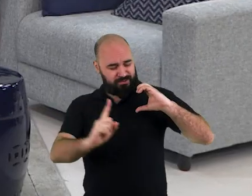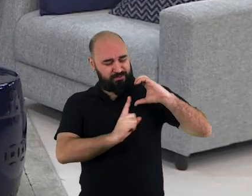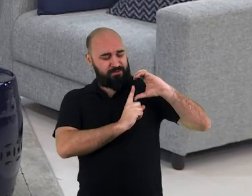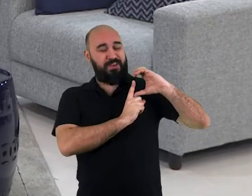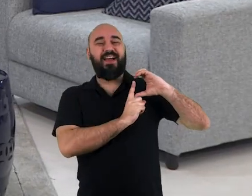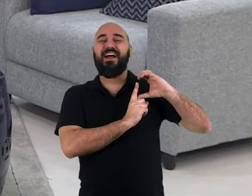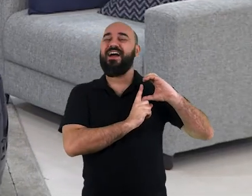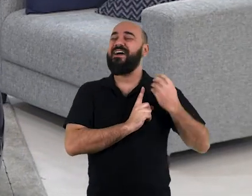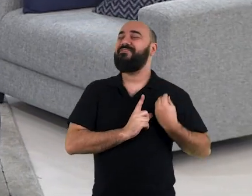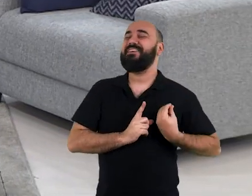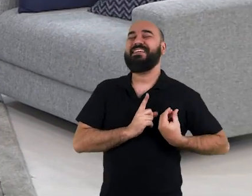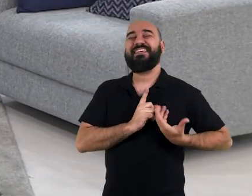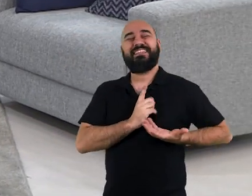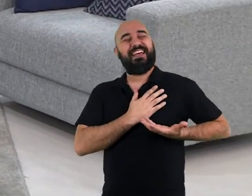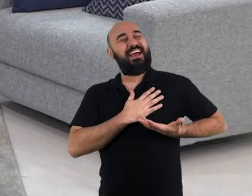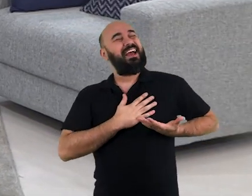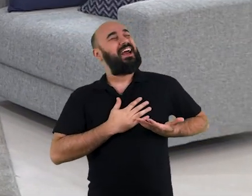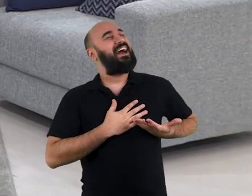seu